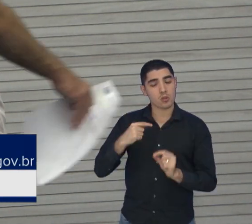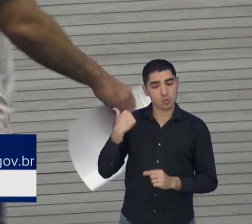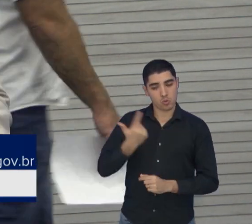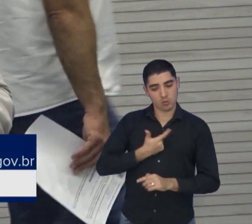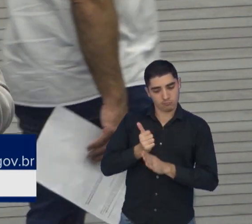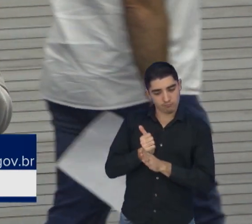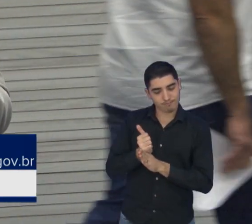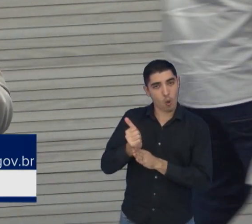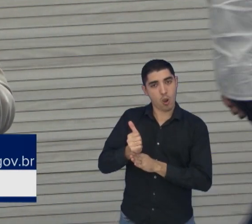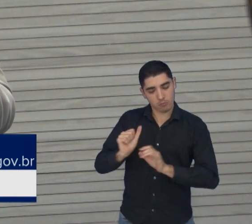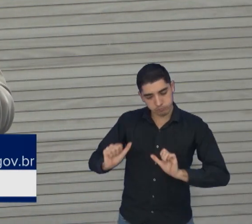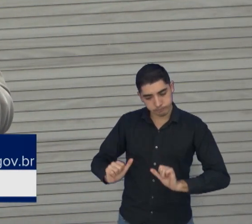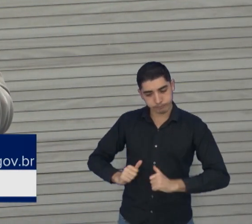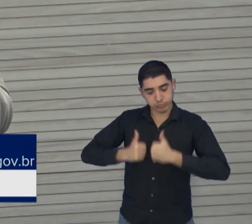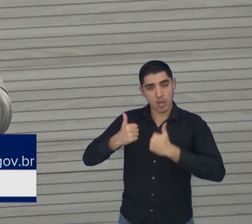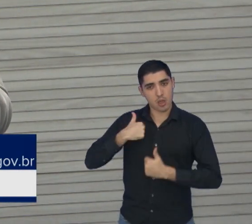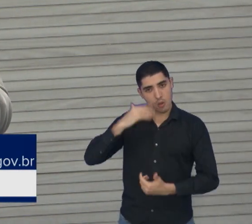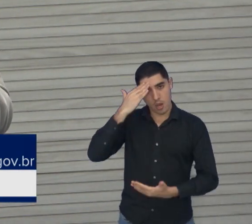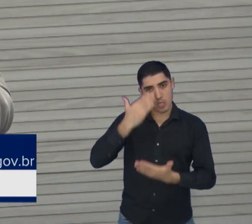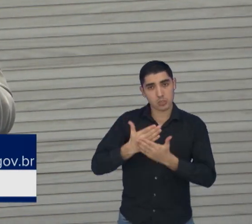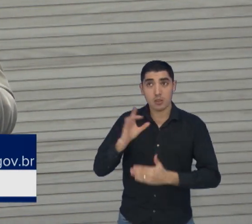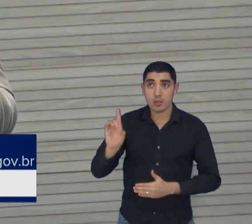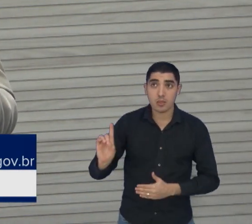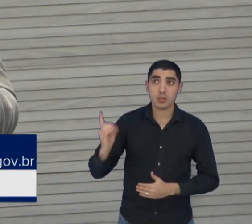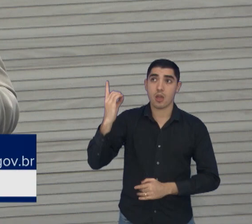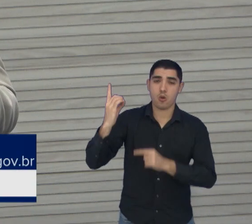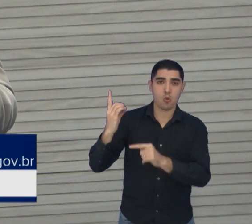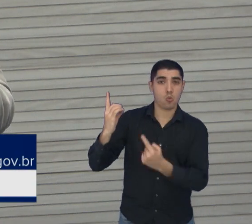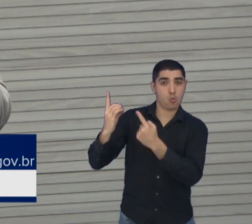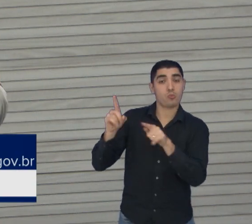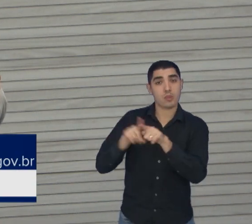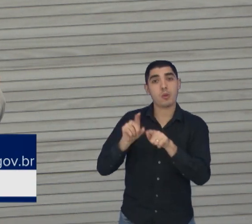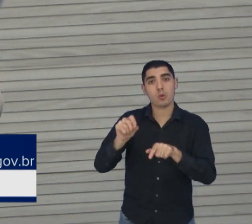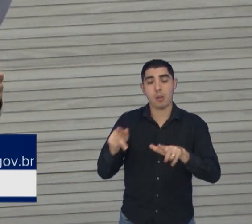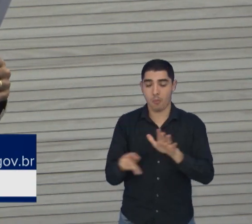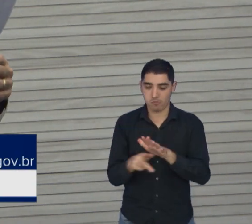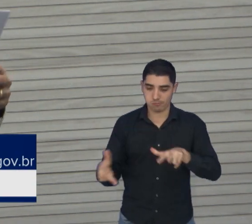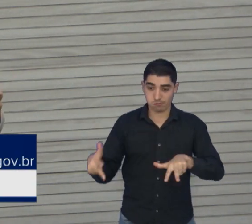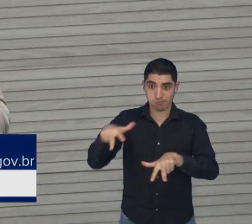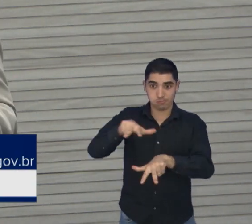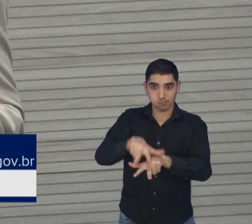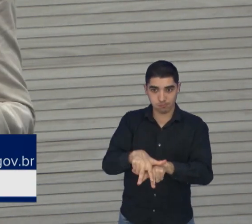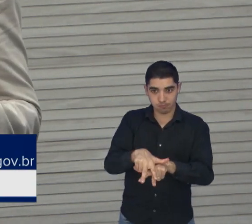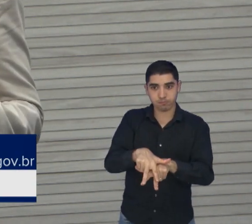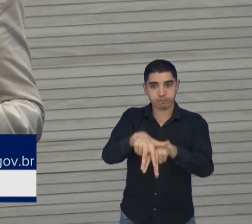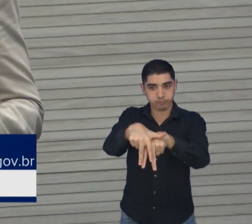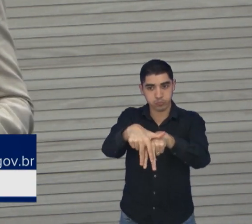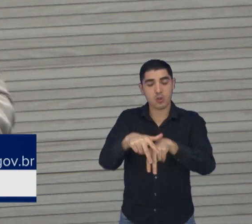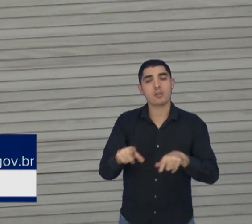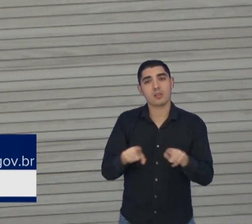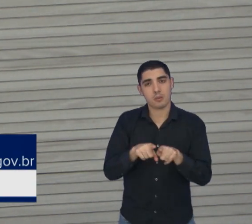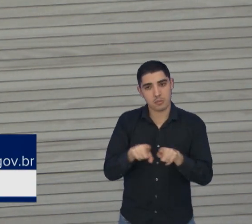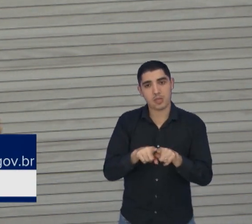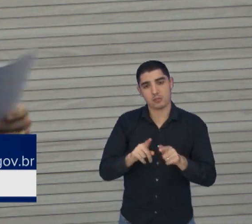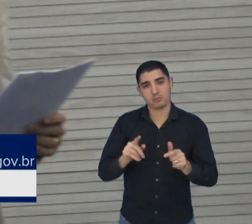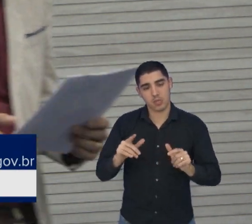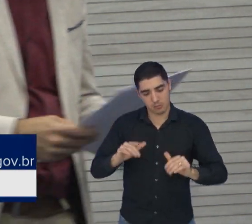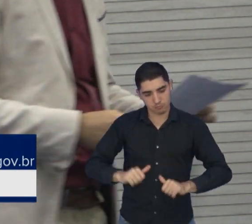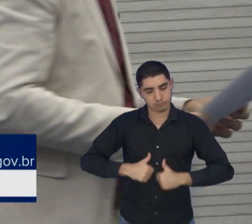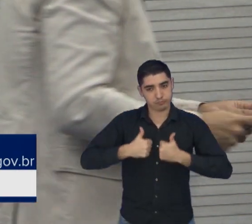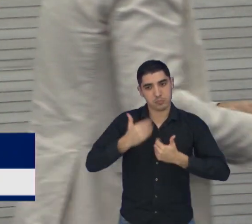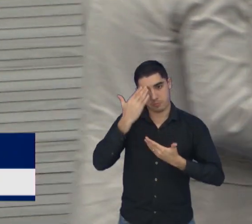homem. Acredita na existência de um Deus único e na reencarnação como processo de crescimento espiritual e da justiça divina. Obrigado,